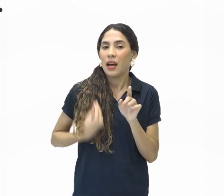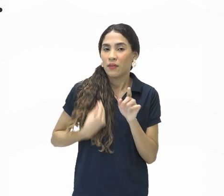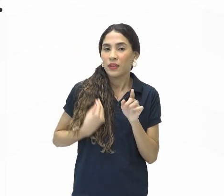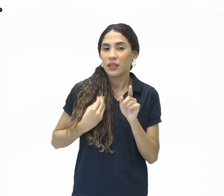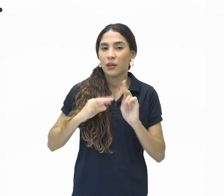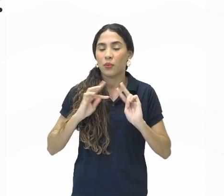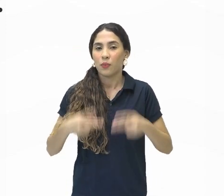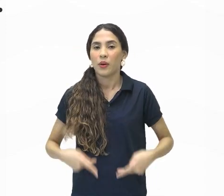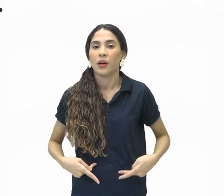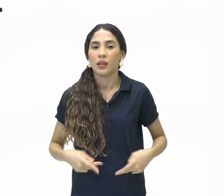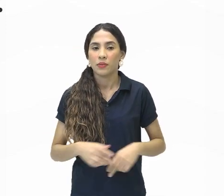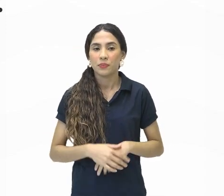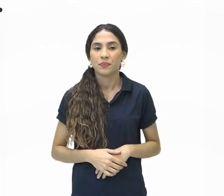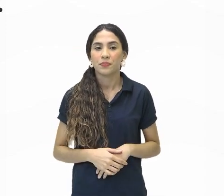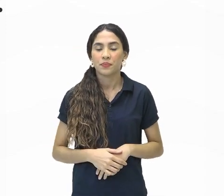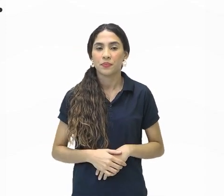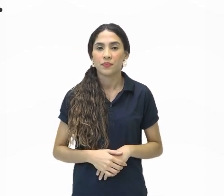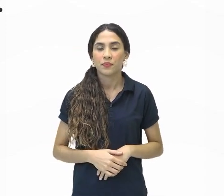ser humano.